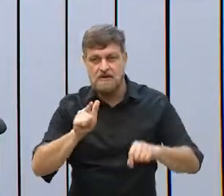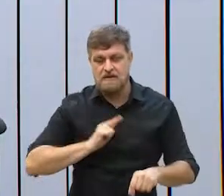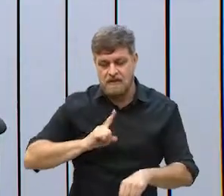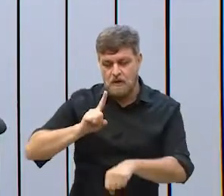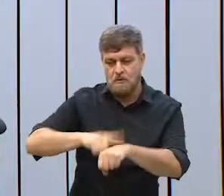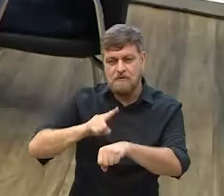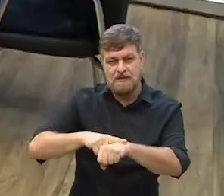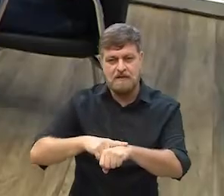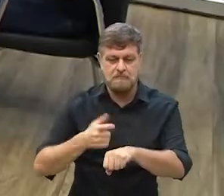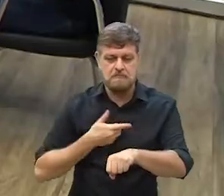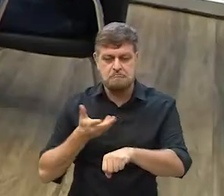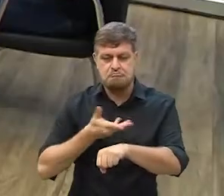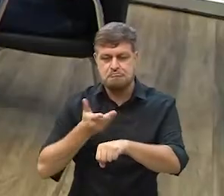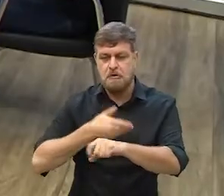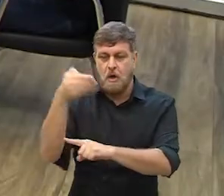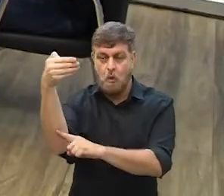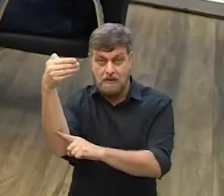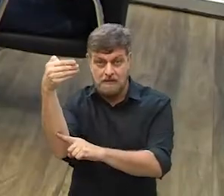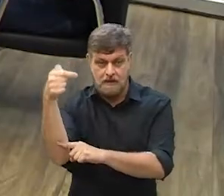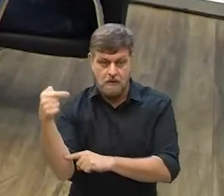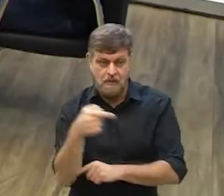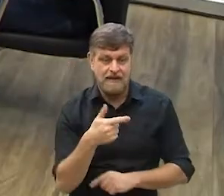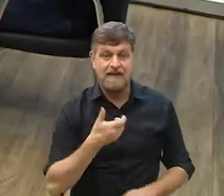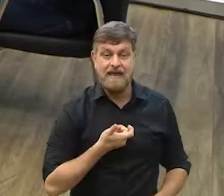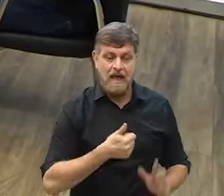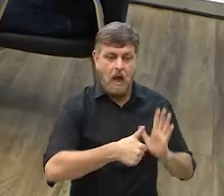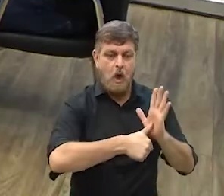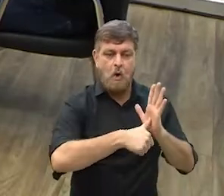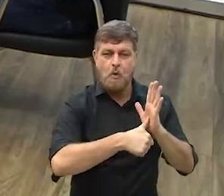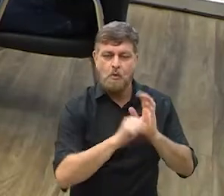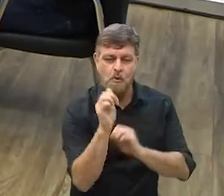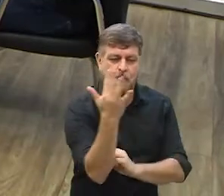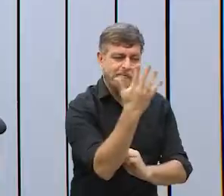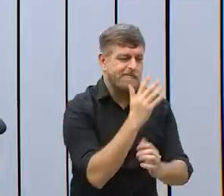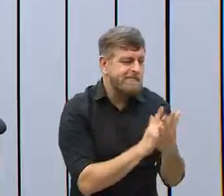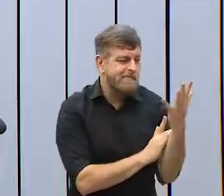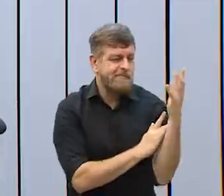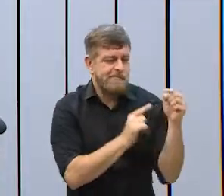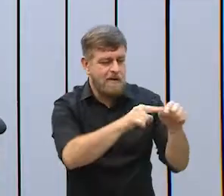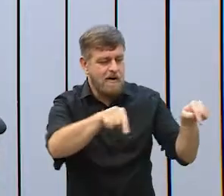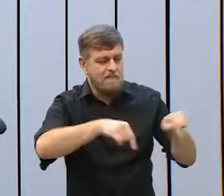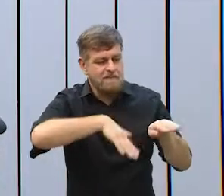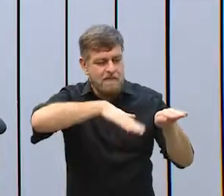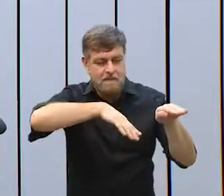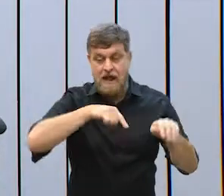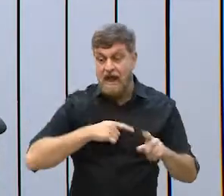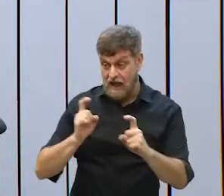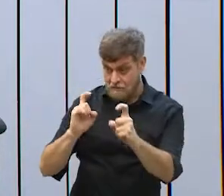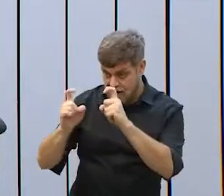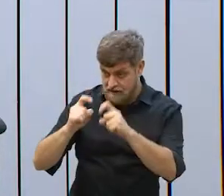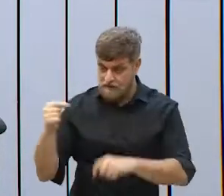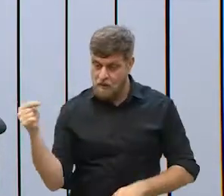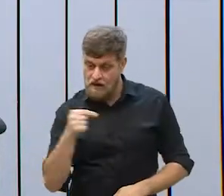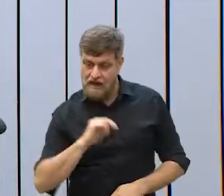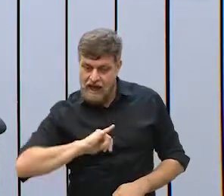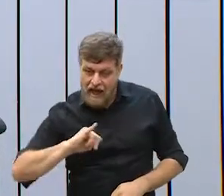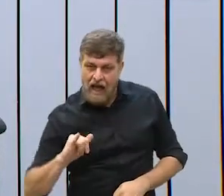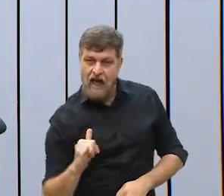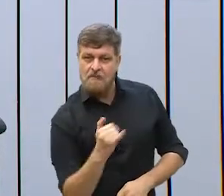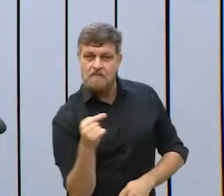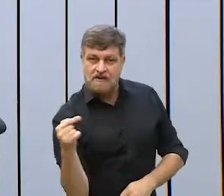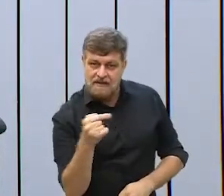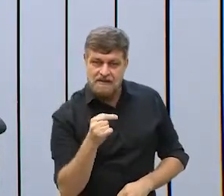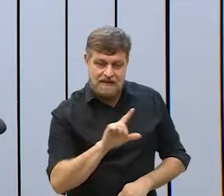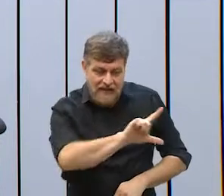ir talvez num hotel, mas se ele quer um clube de campo, vir com a família, já vou numa reunião em Campinas, já vou passar lá, teria